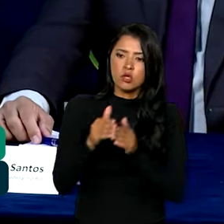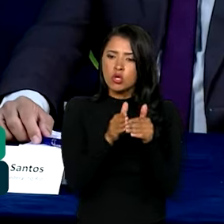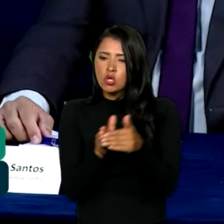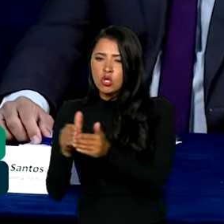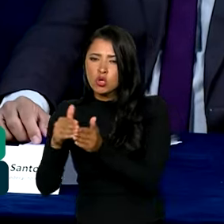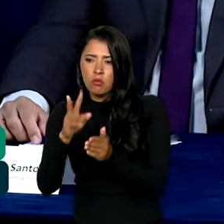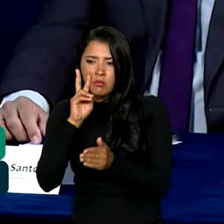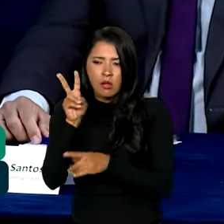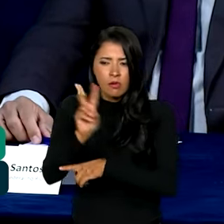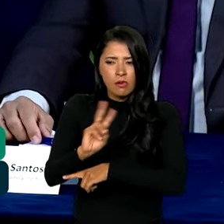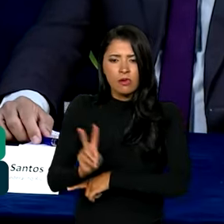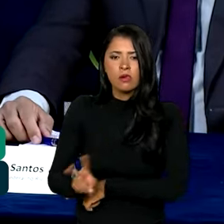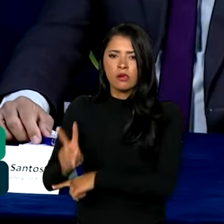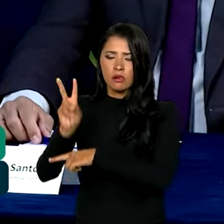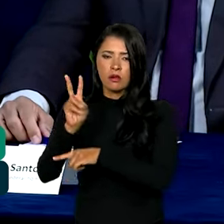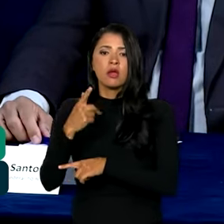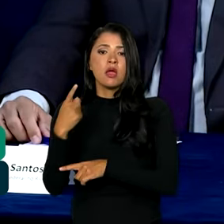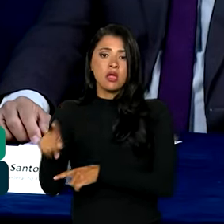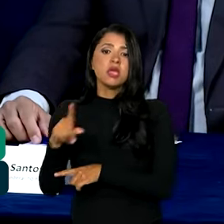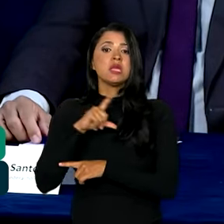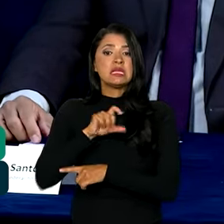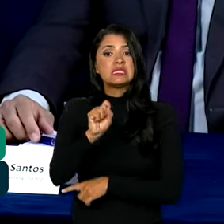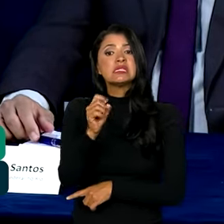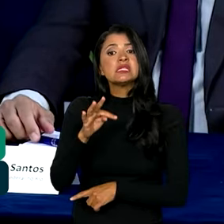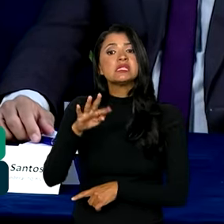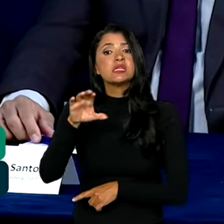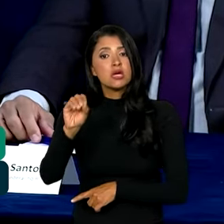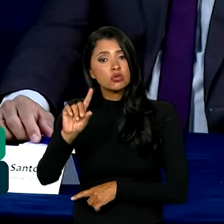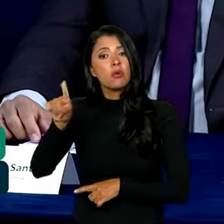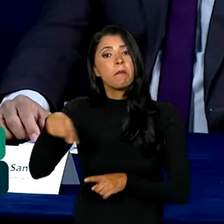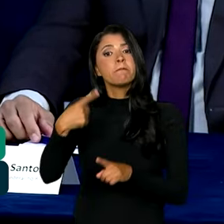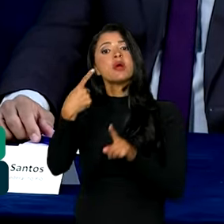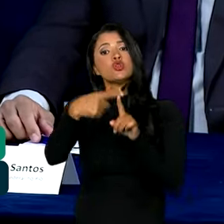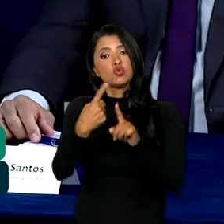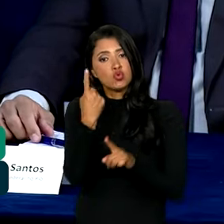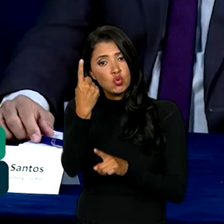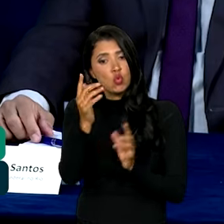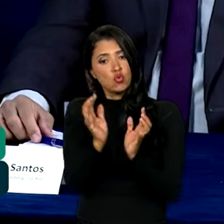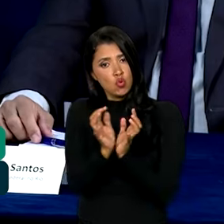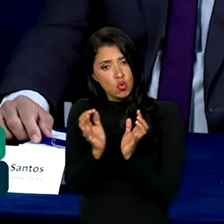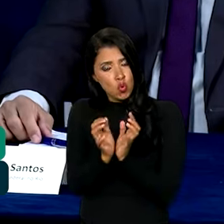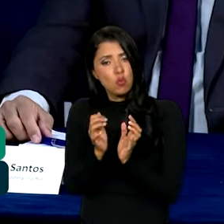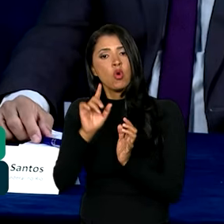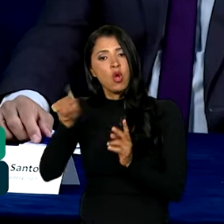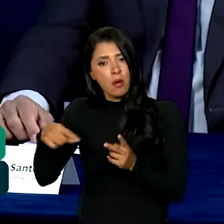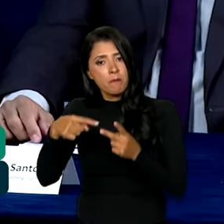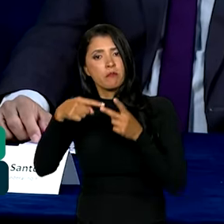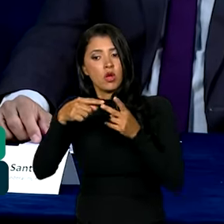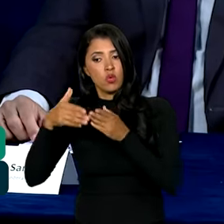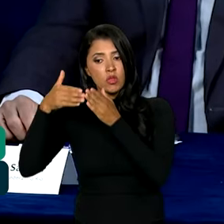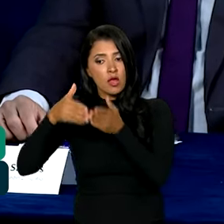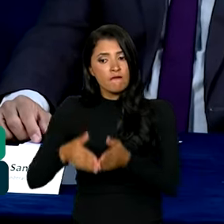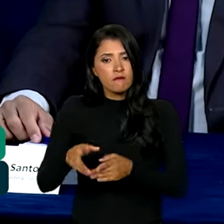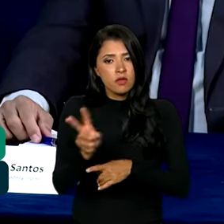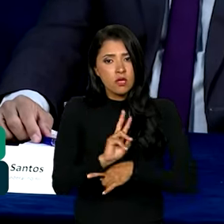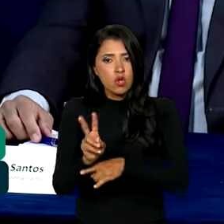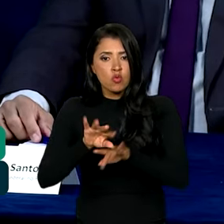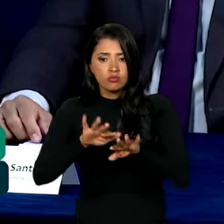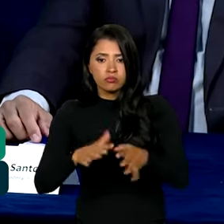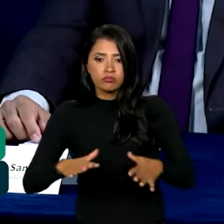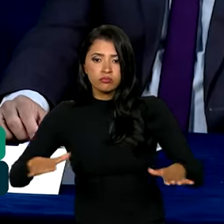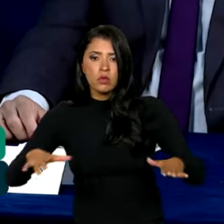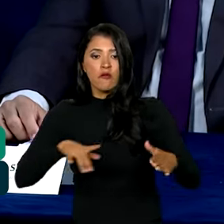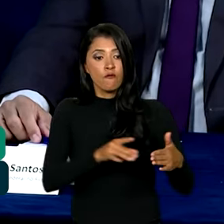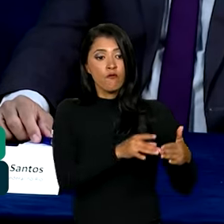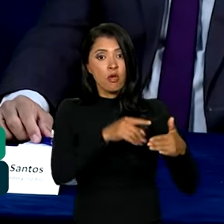de Sepetiba. E no porto de Santos, colocamos mais um batalhão, um navio de patrulha oceânico, que foi